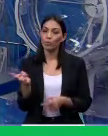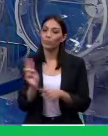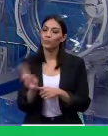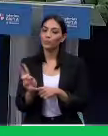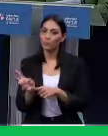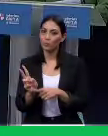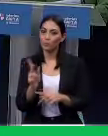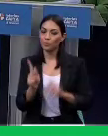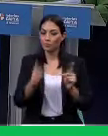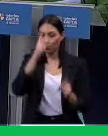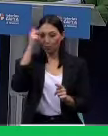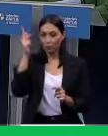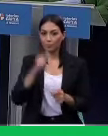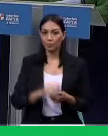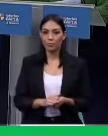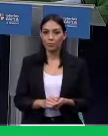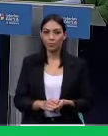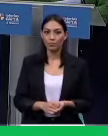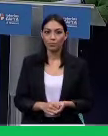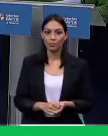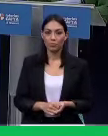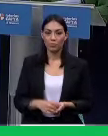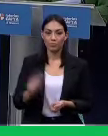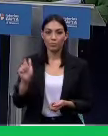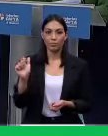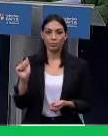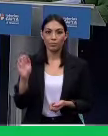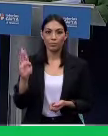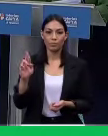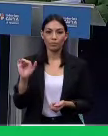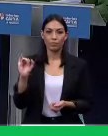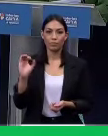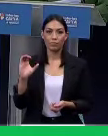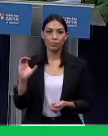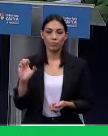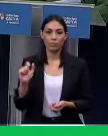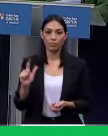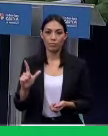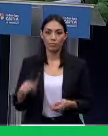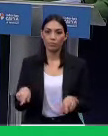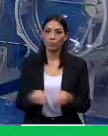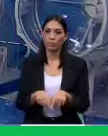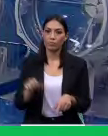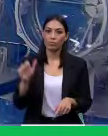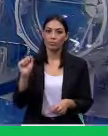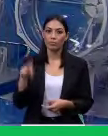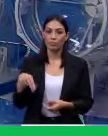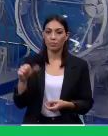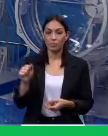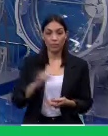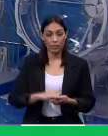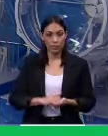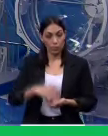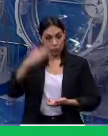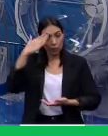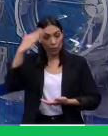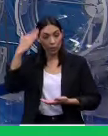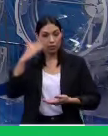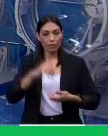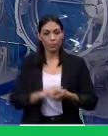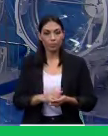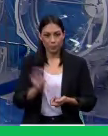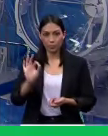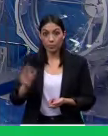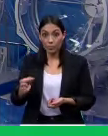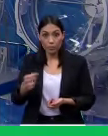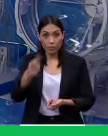dois auditores populares, Gabriel da Silva e a Ana dos Santos. Obrigada pela presença. Eles já conferiram de perto